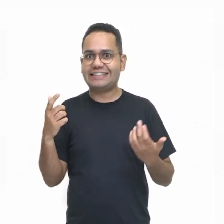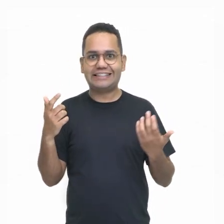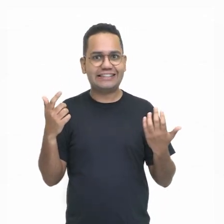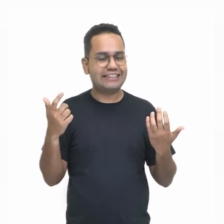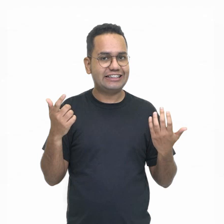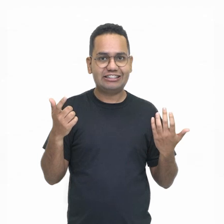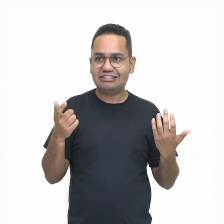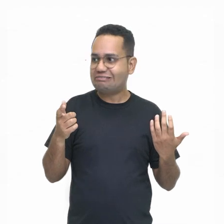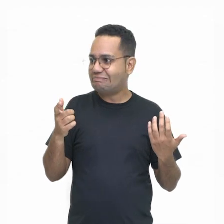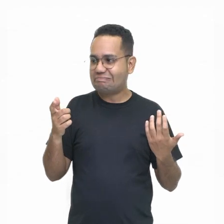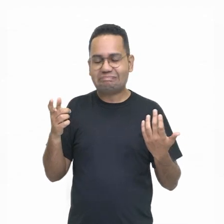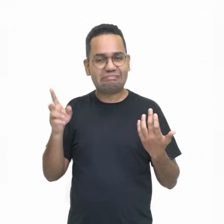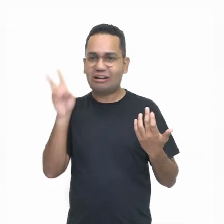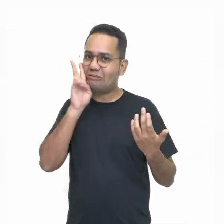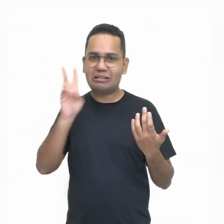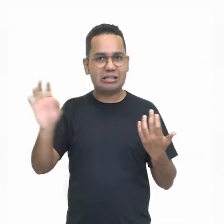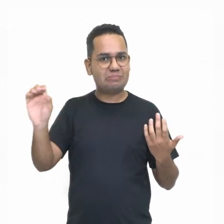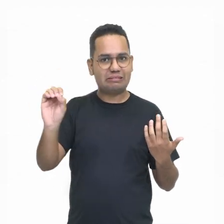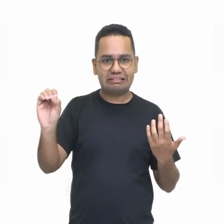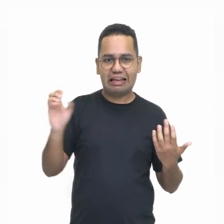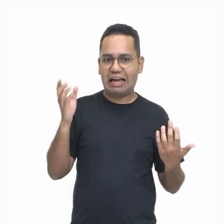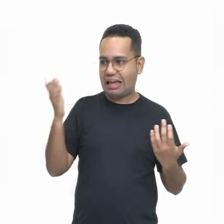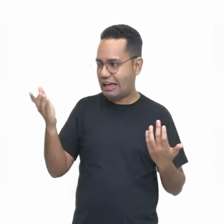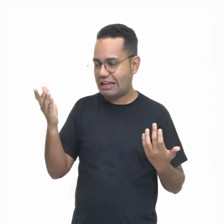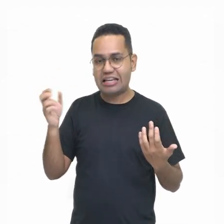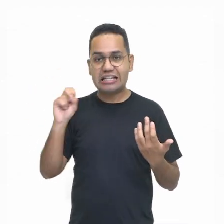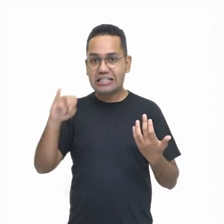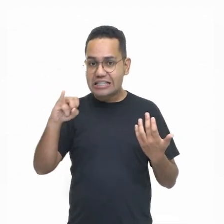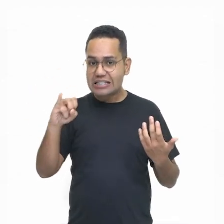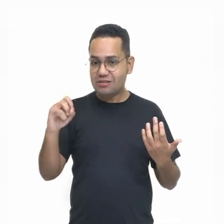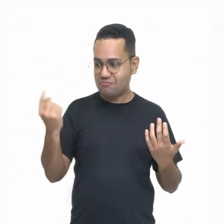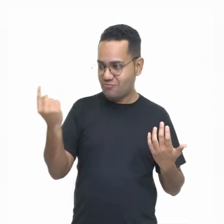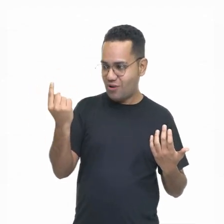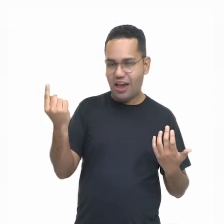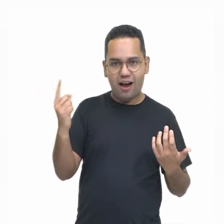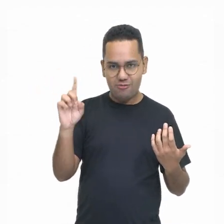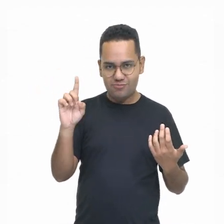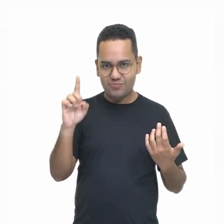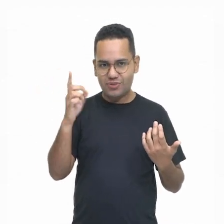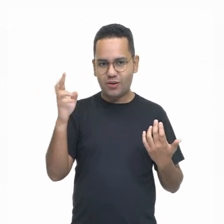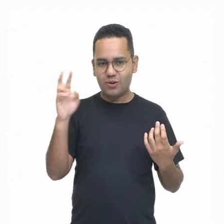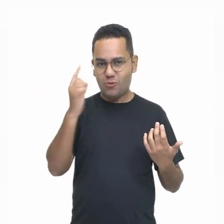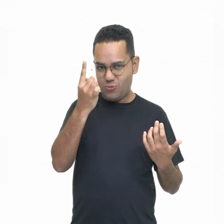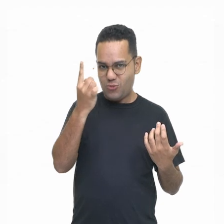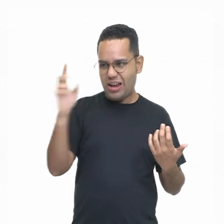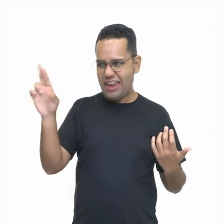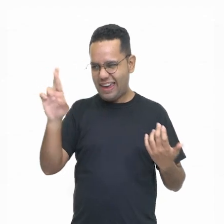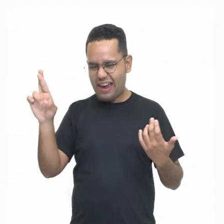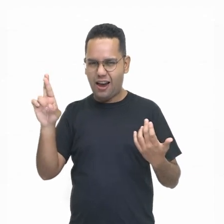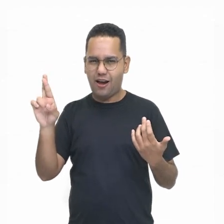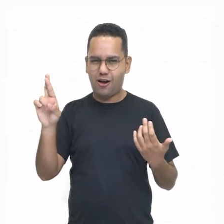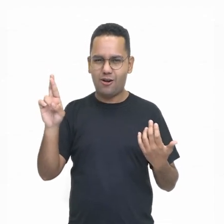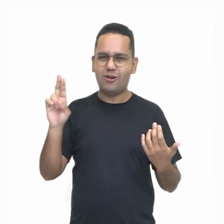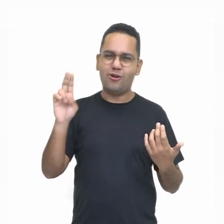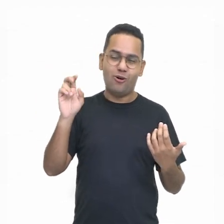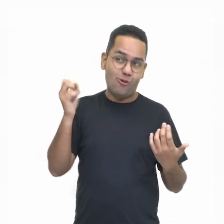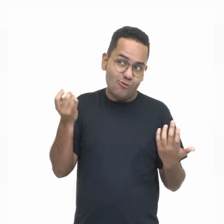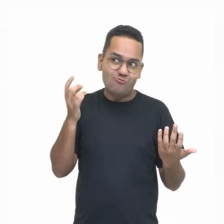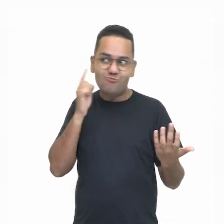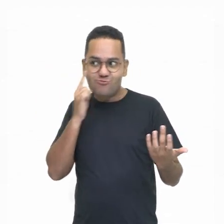nunca viram, se viram faz tempo, que é a nota de R$1, tá bom? Então essa nota de